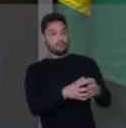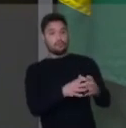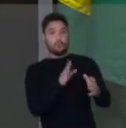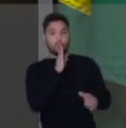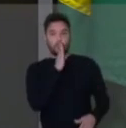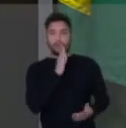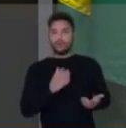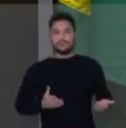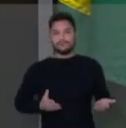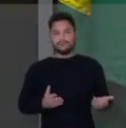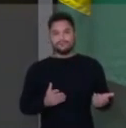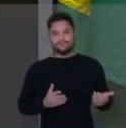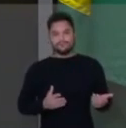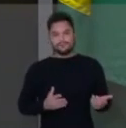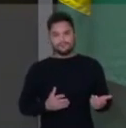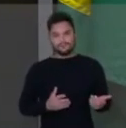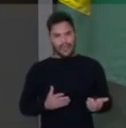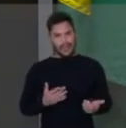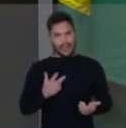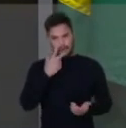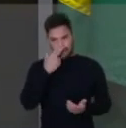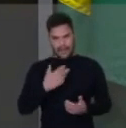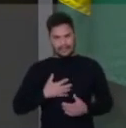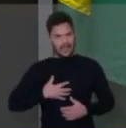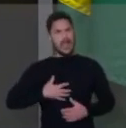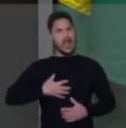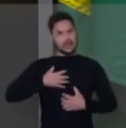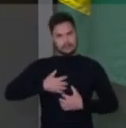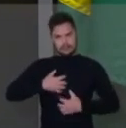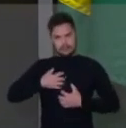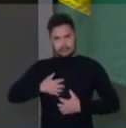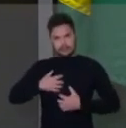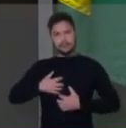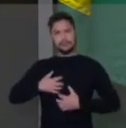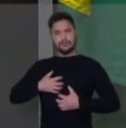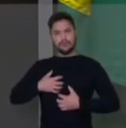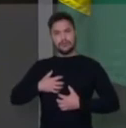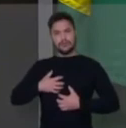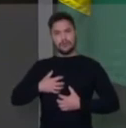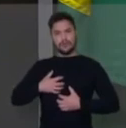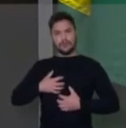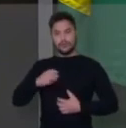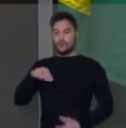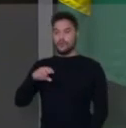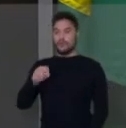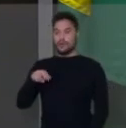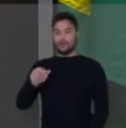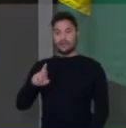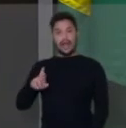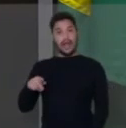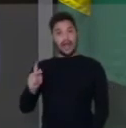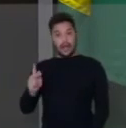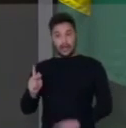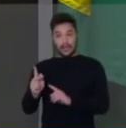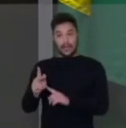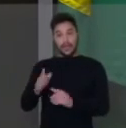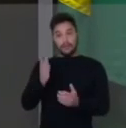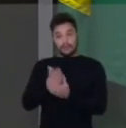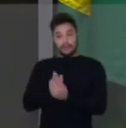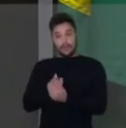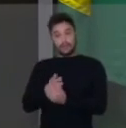É muito tigrão, para poder ir para cima, por exemplo, do Monark, processando ele porque chamou ele de